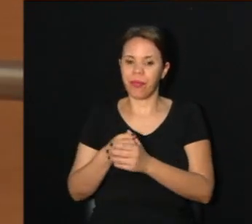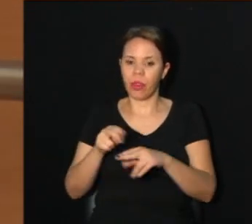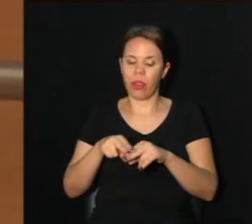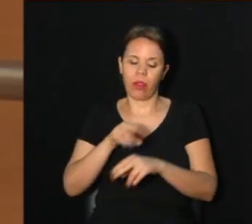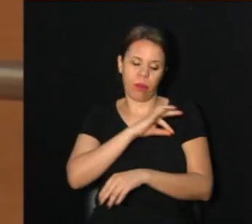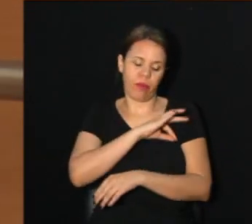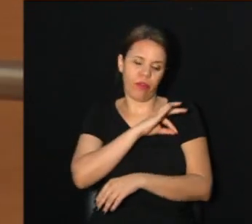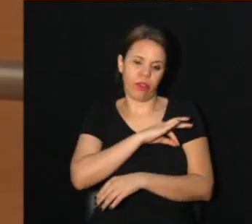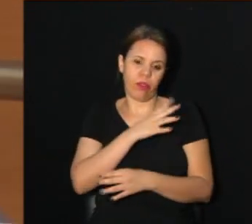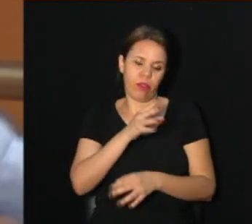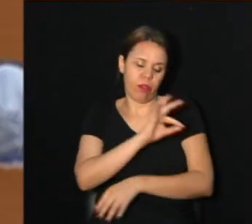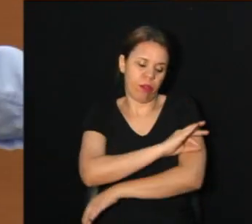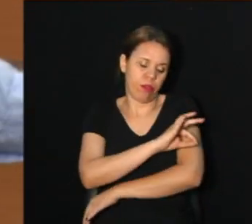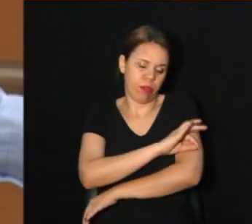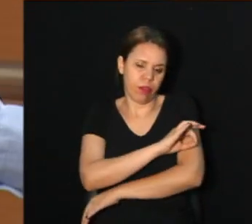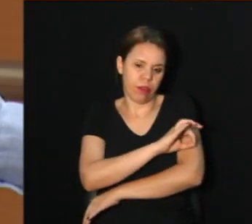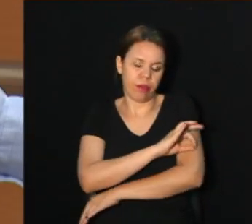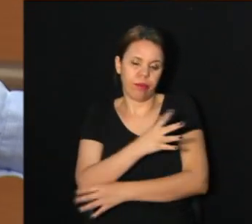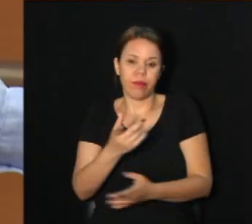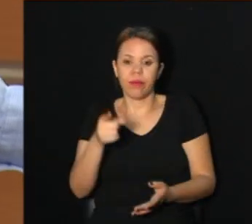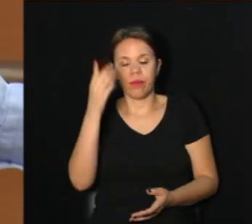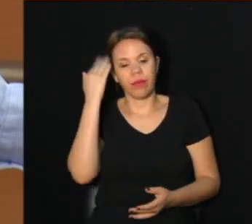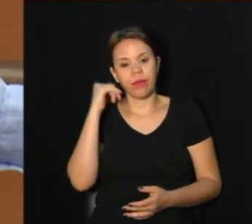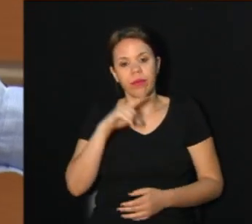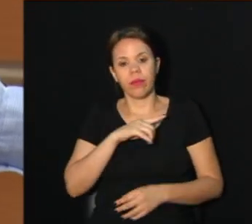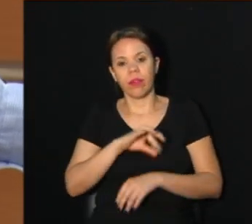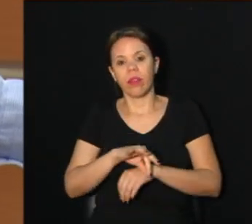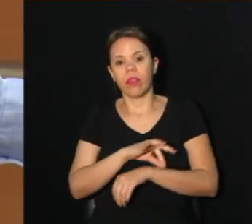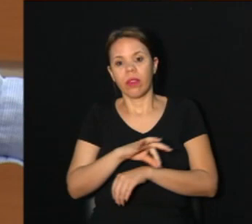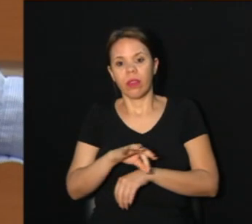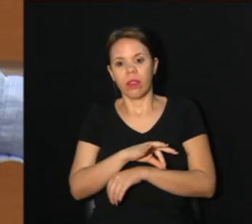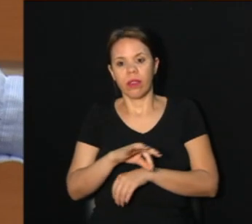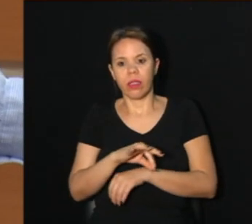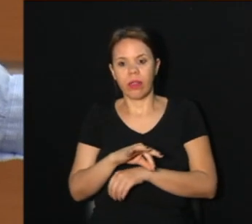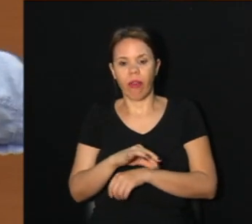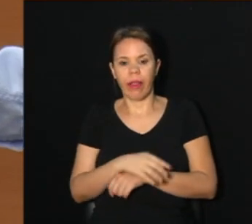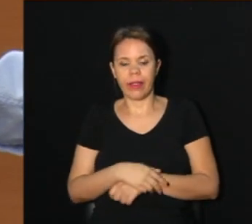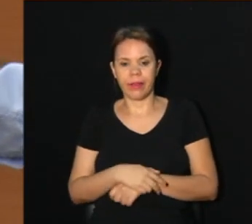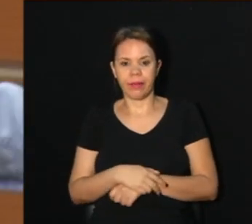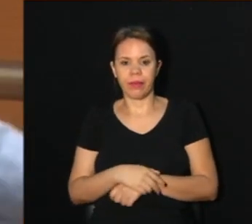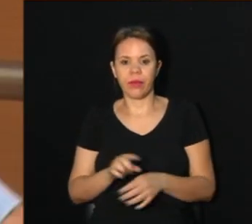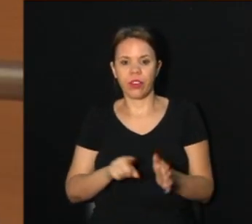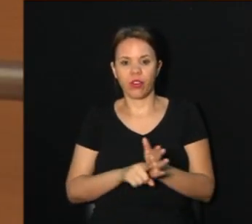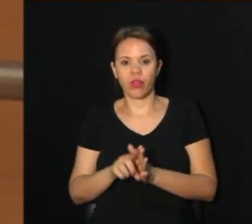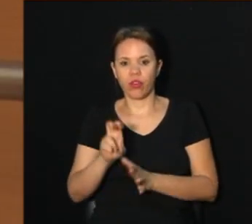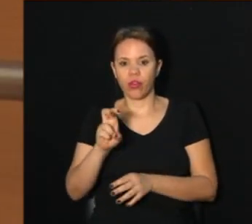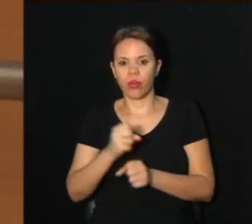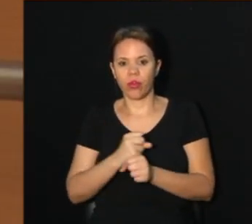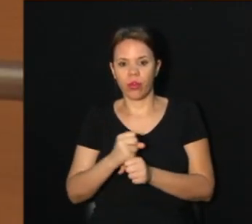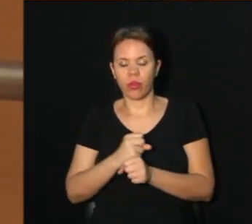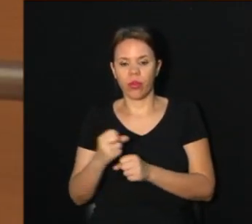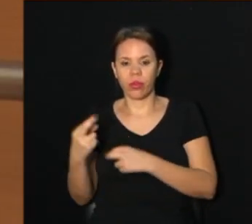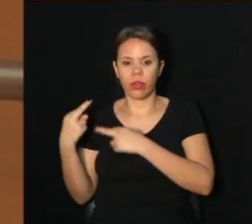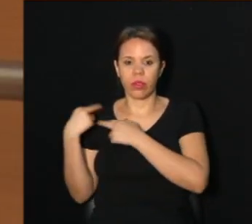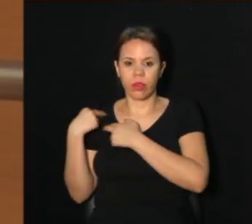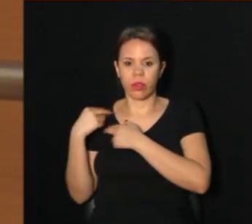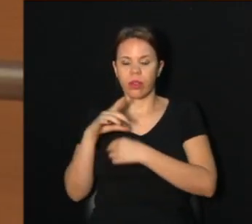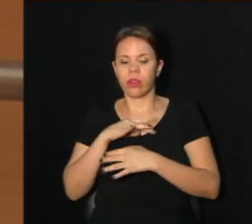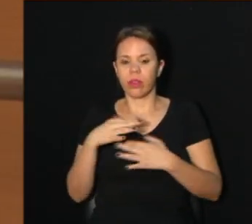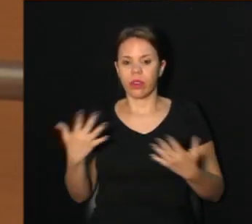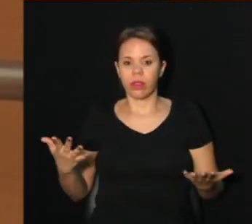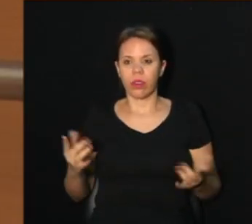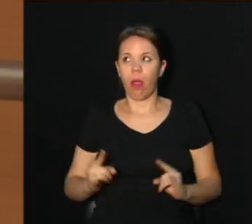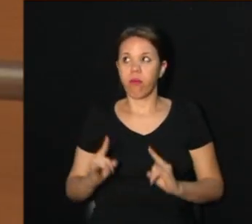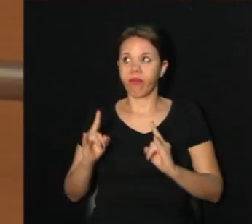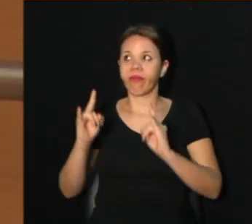público. Para vocês terem noção, os arquitetos que estudam 5 anos, etc. e tal, têm responsabilidade sobre a cidade, responsabilidade sobre